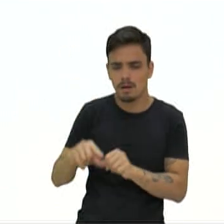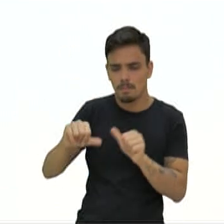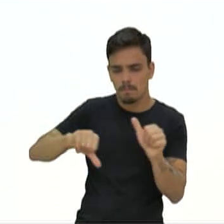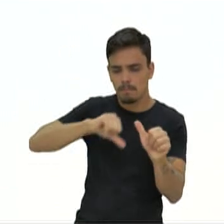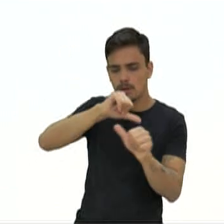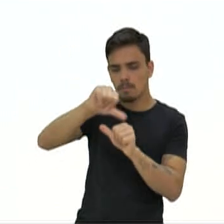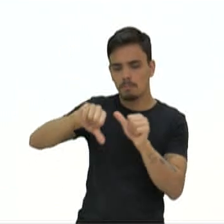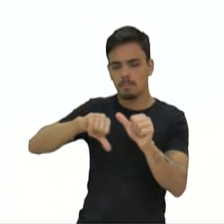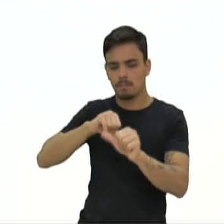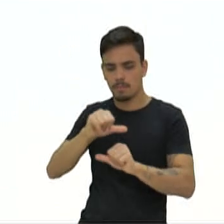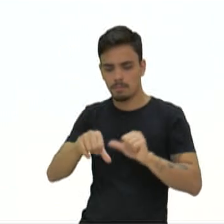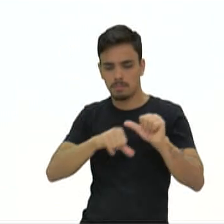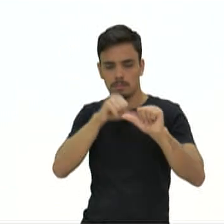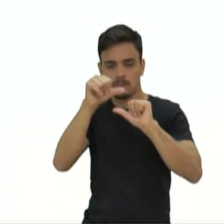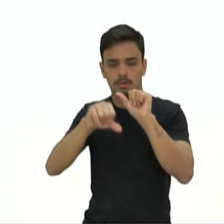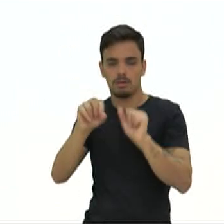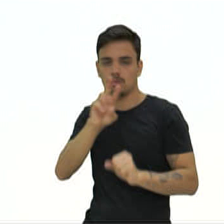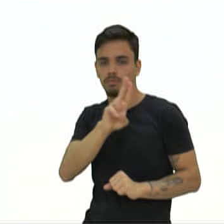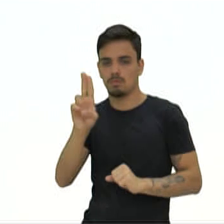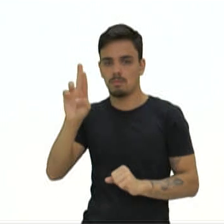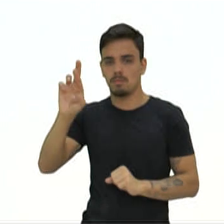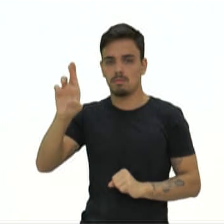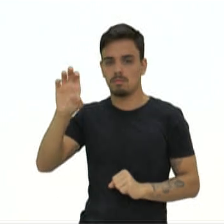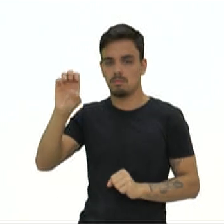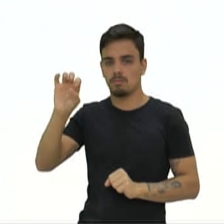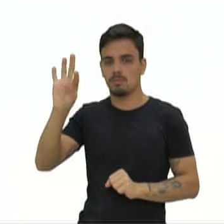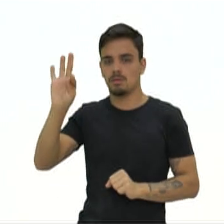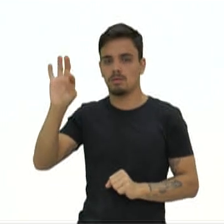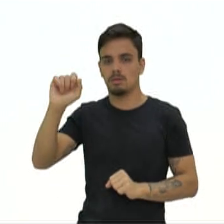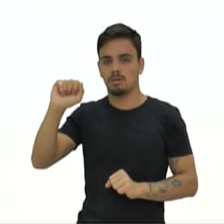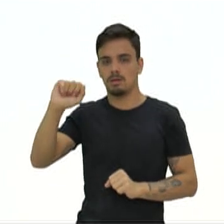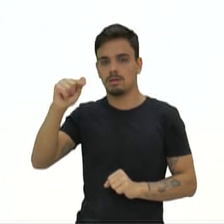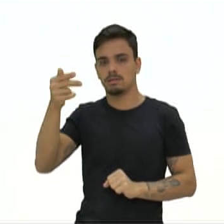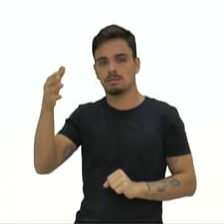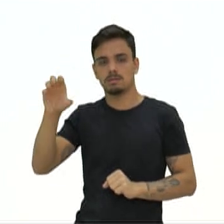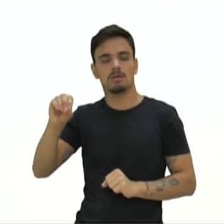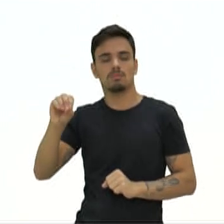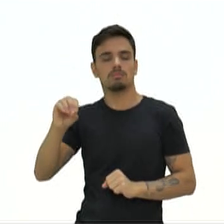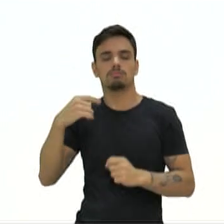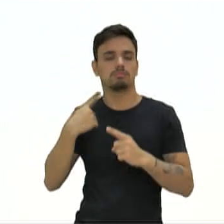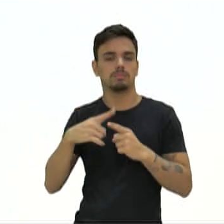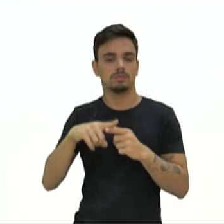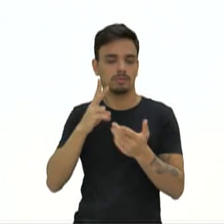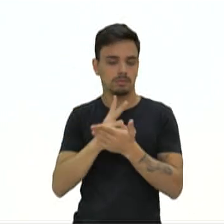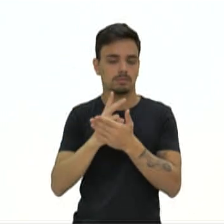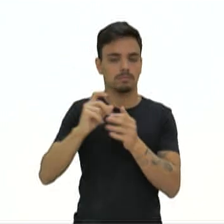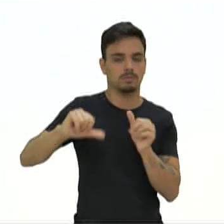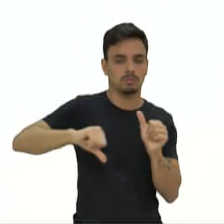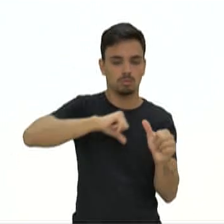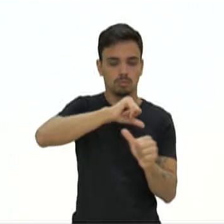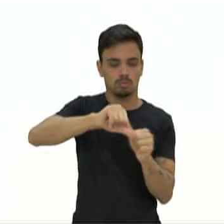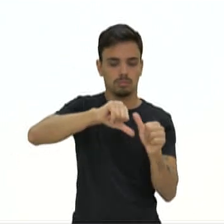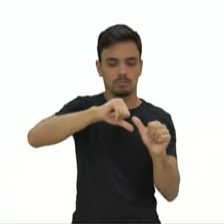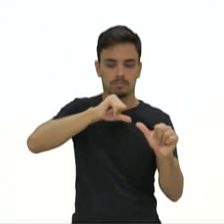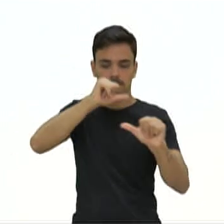chama-se rotação. Vai sempre trocando. Por que isso? Eu não uso sempre o